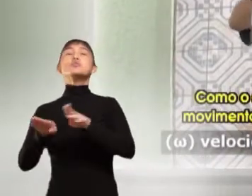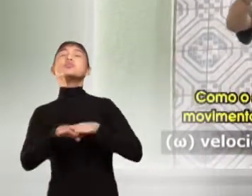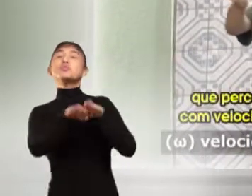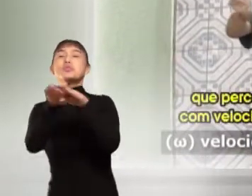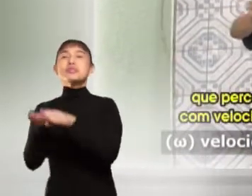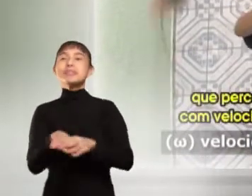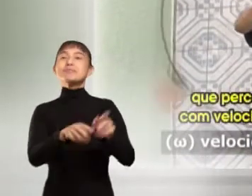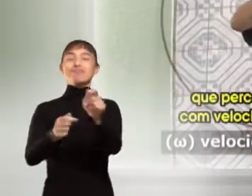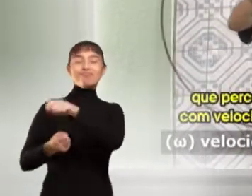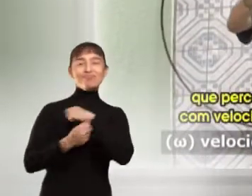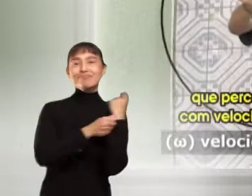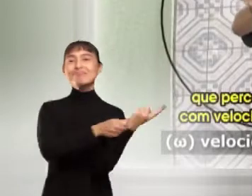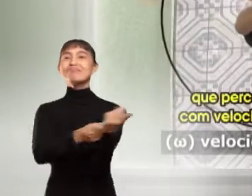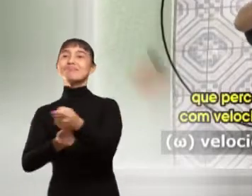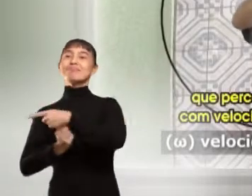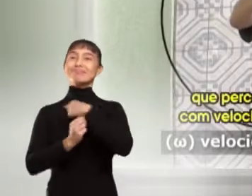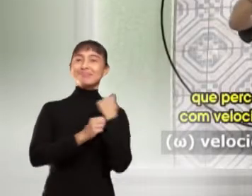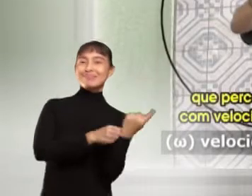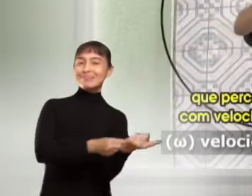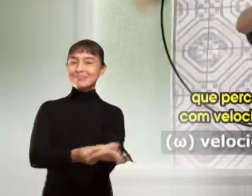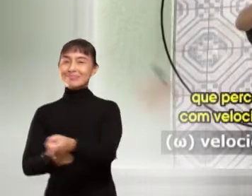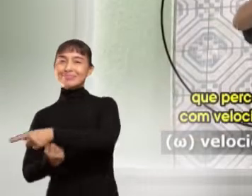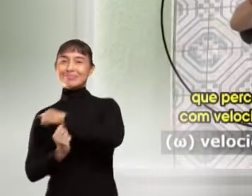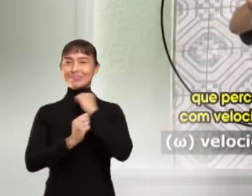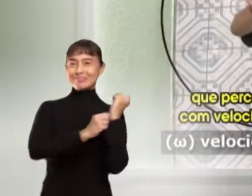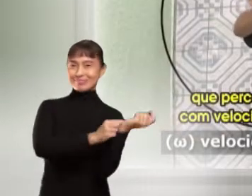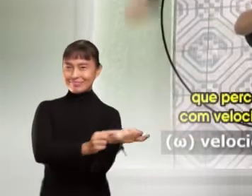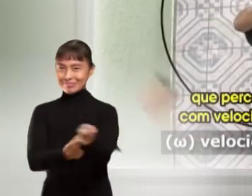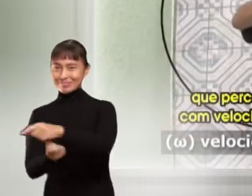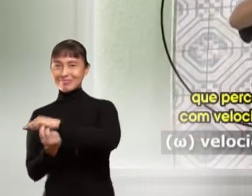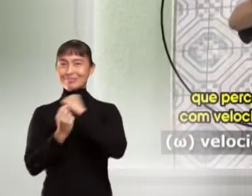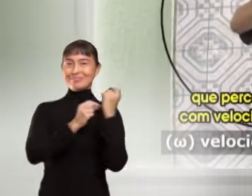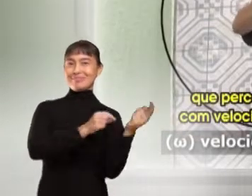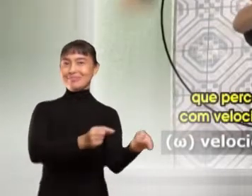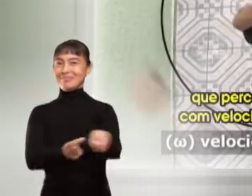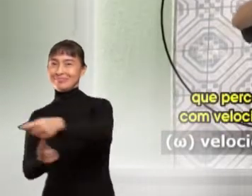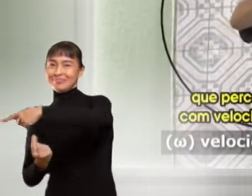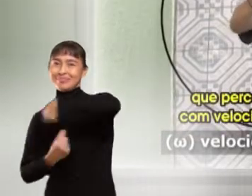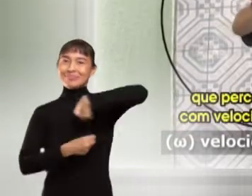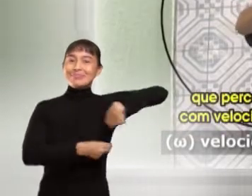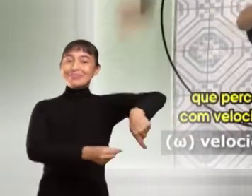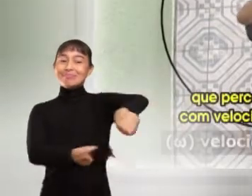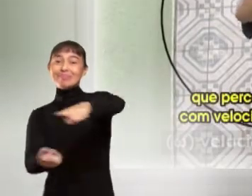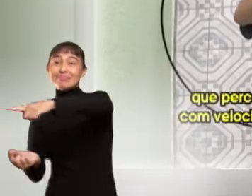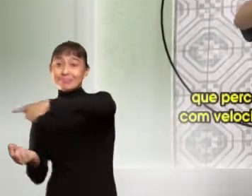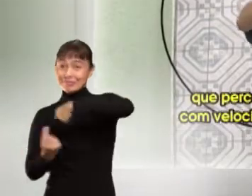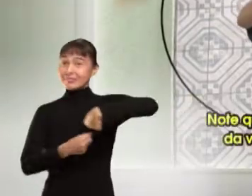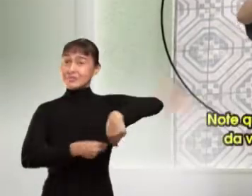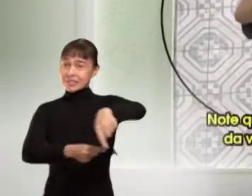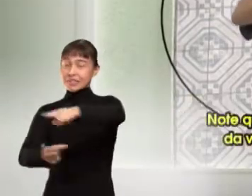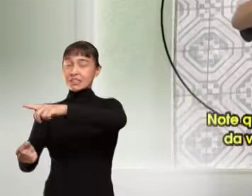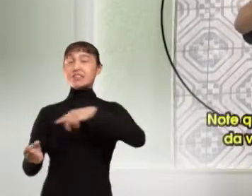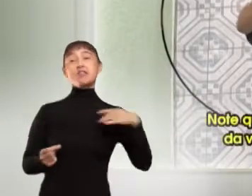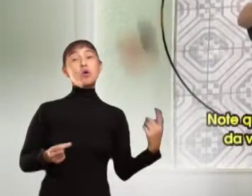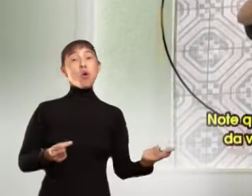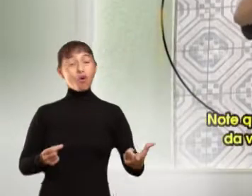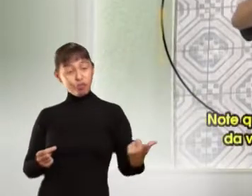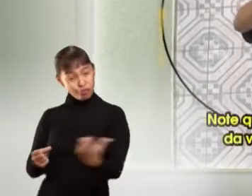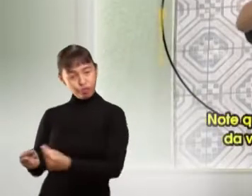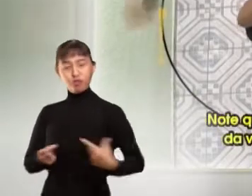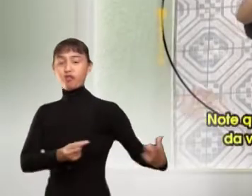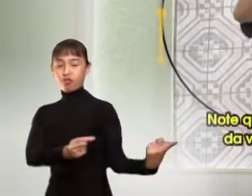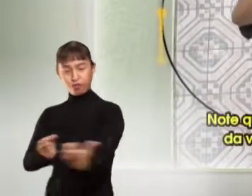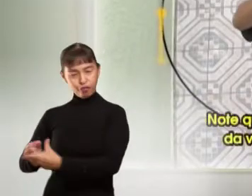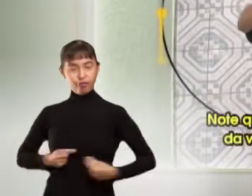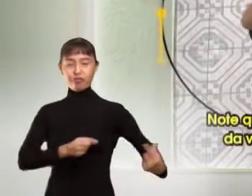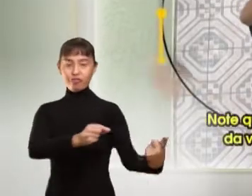uma partícula que percorre uma trajetória circular com velocidade de rotação constante. Note que